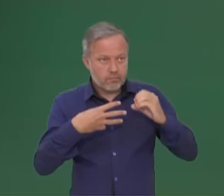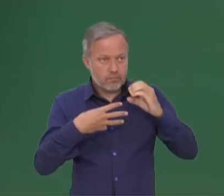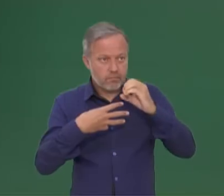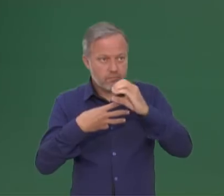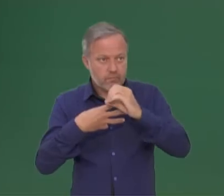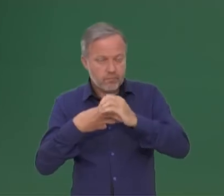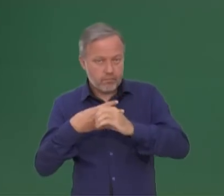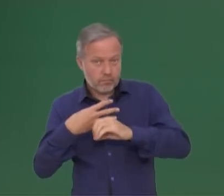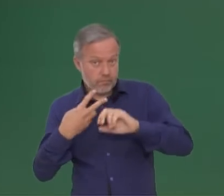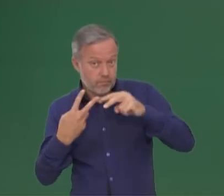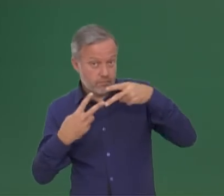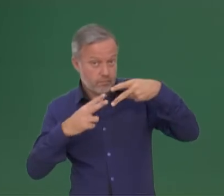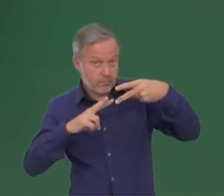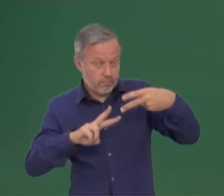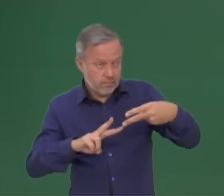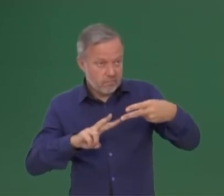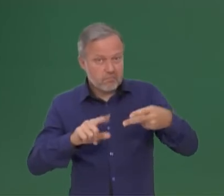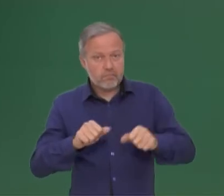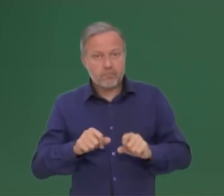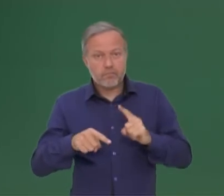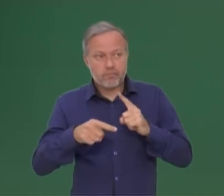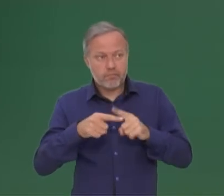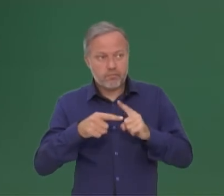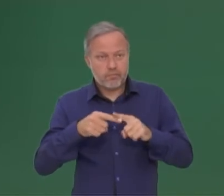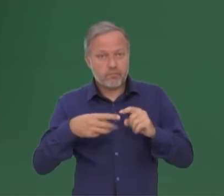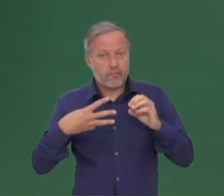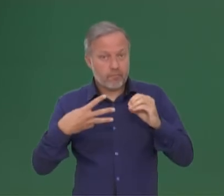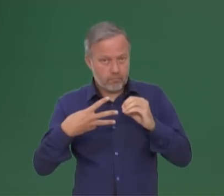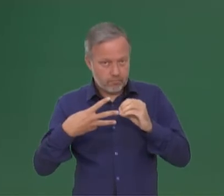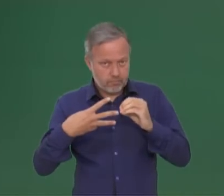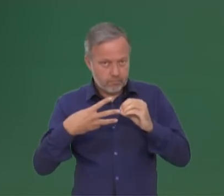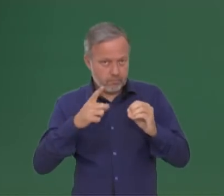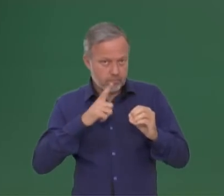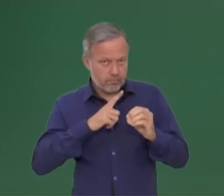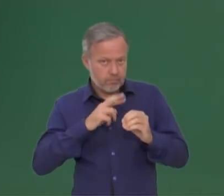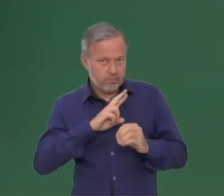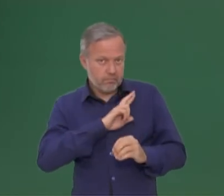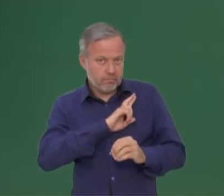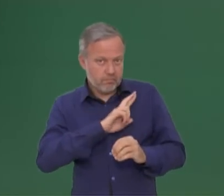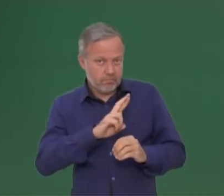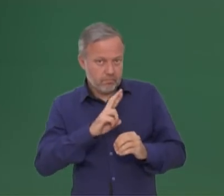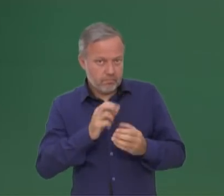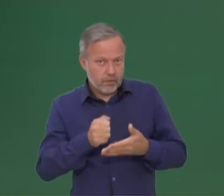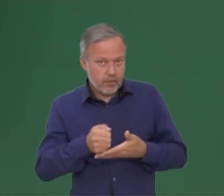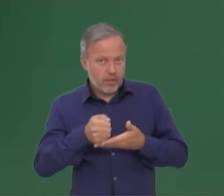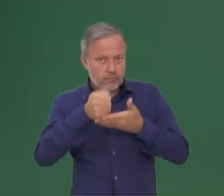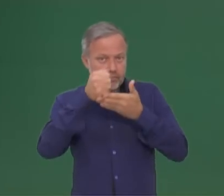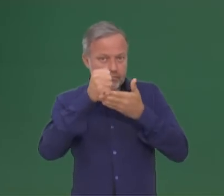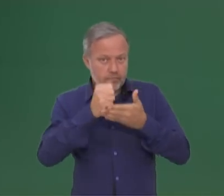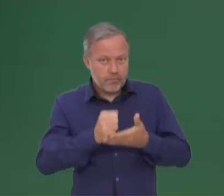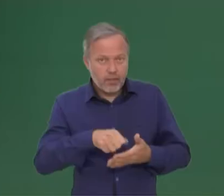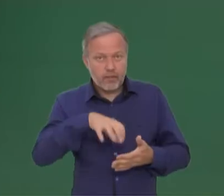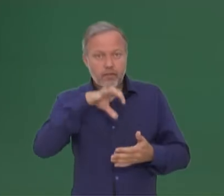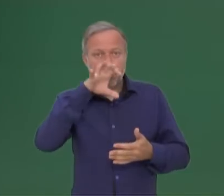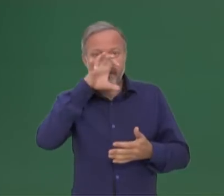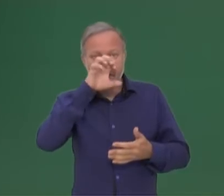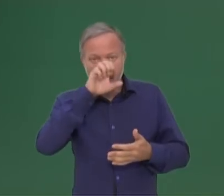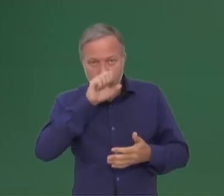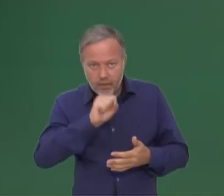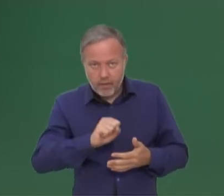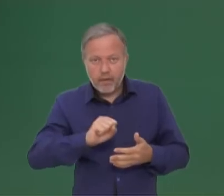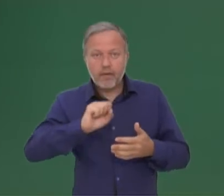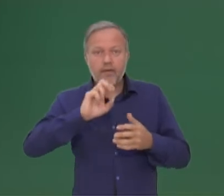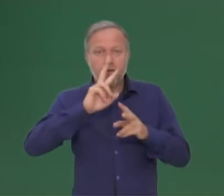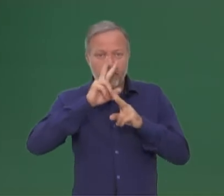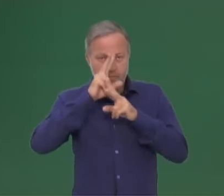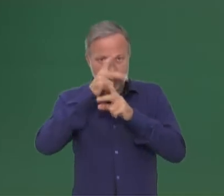transportar nutriente e oxigênio e até transmitir o meu pensamento, o meu impulso nervoso para que eu tenha minha memória, que